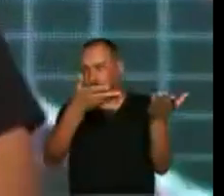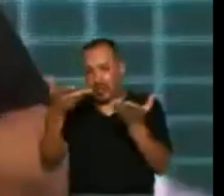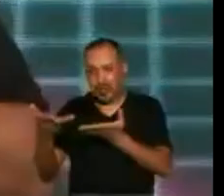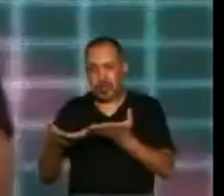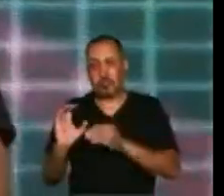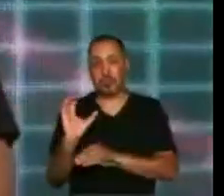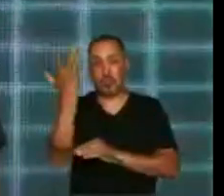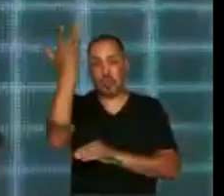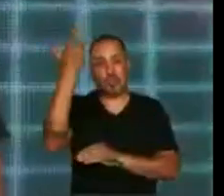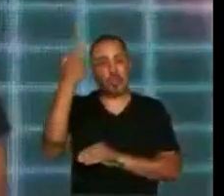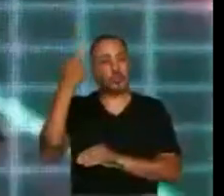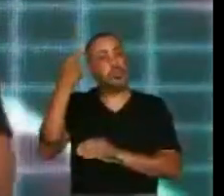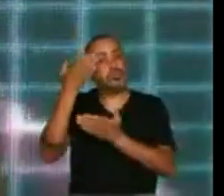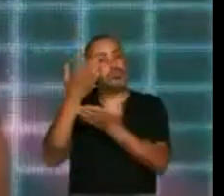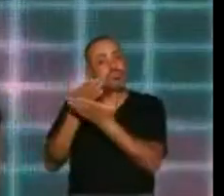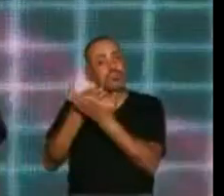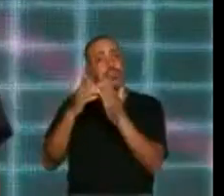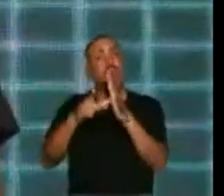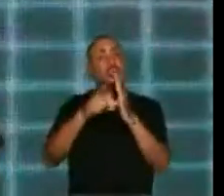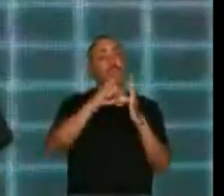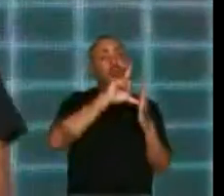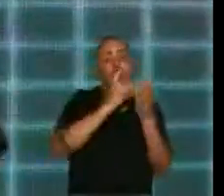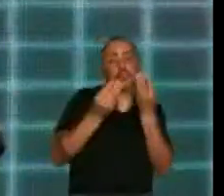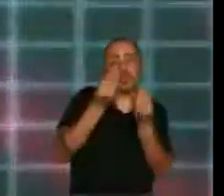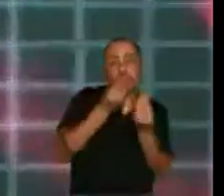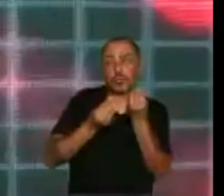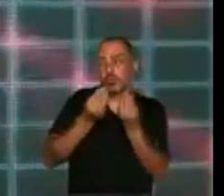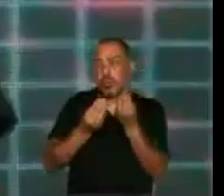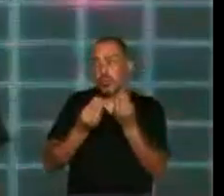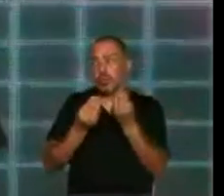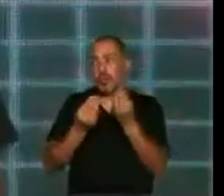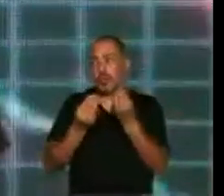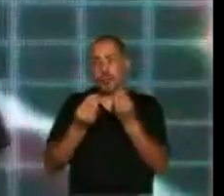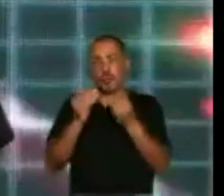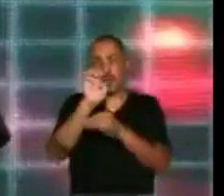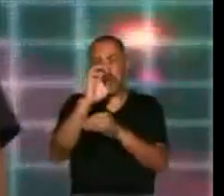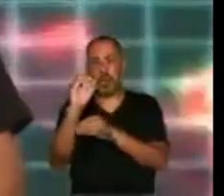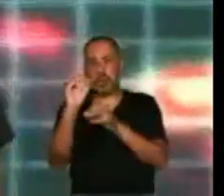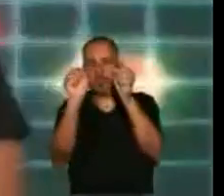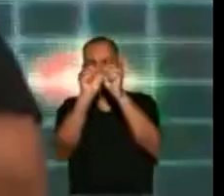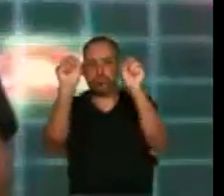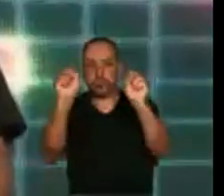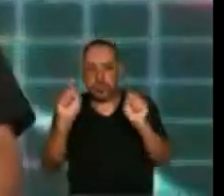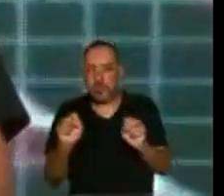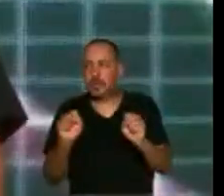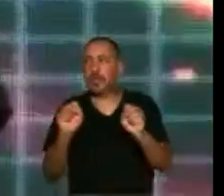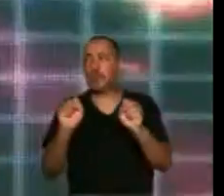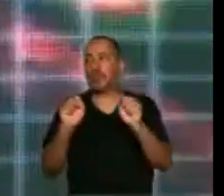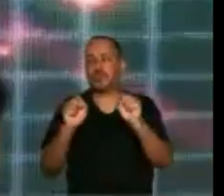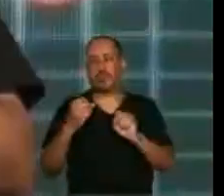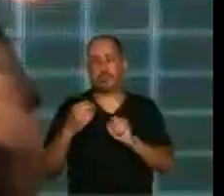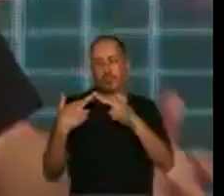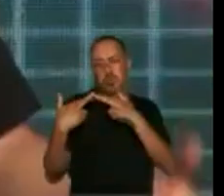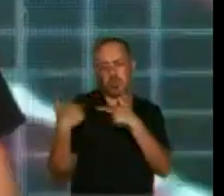evento que foi pensado, foi feito pelo e para o ecossistema. Então, aqui nós estamos representando